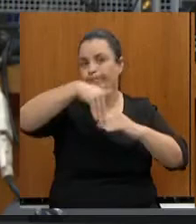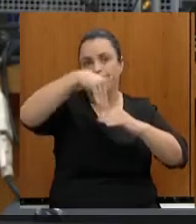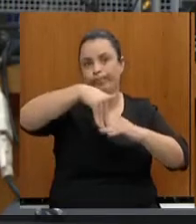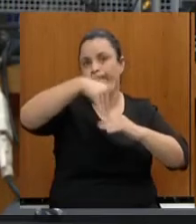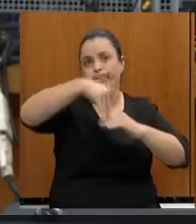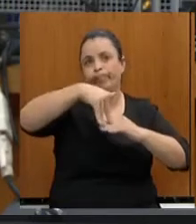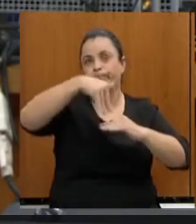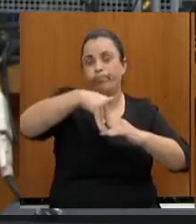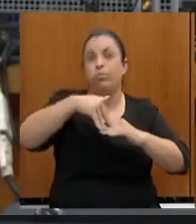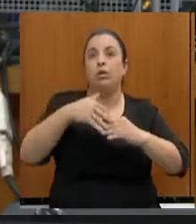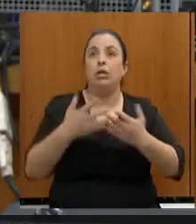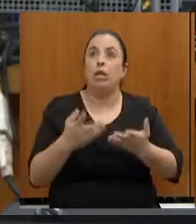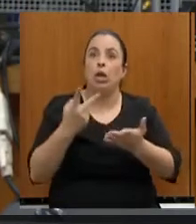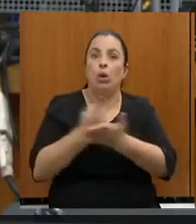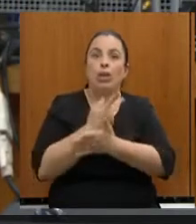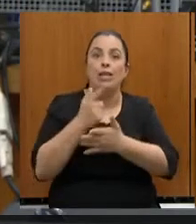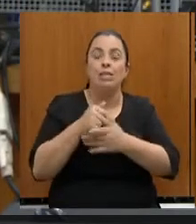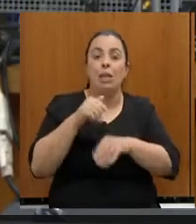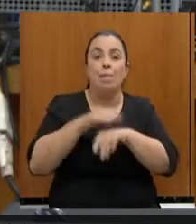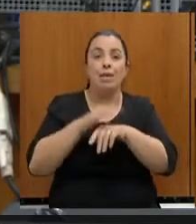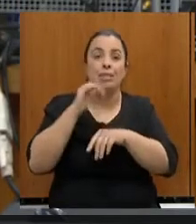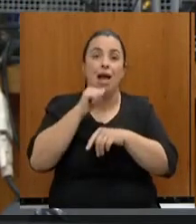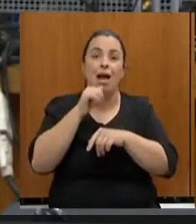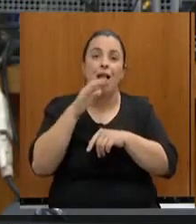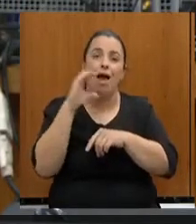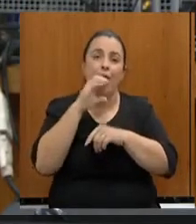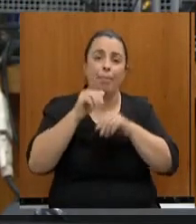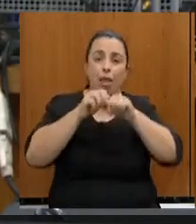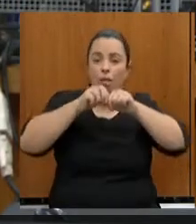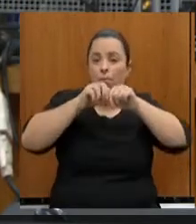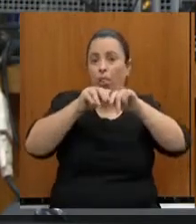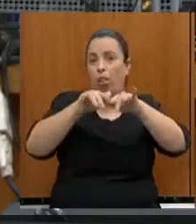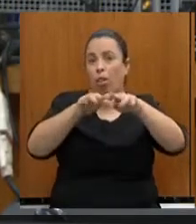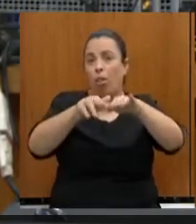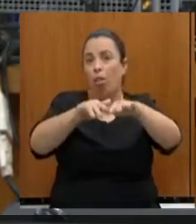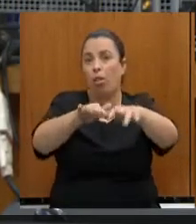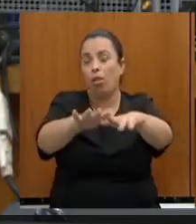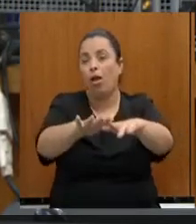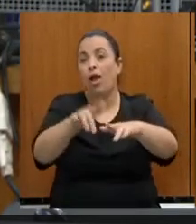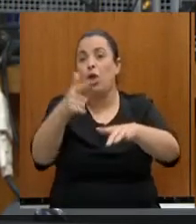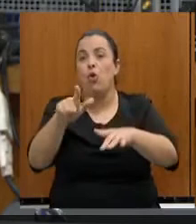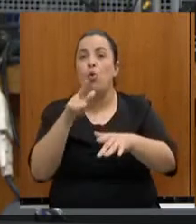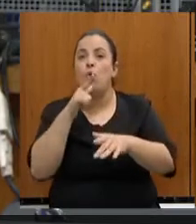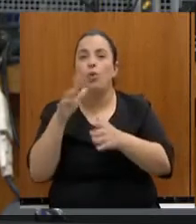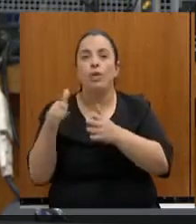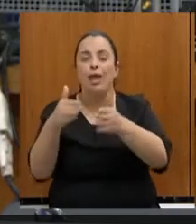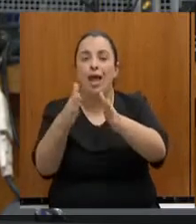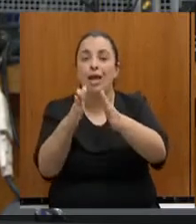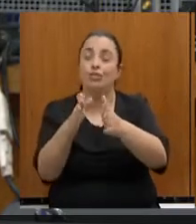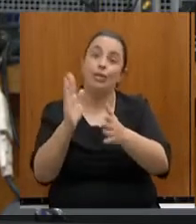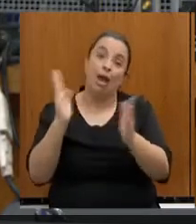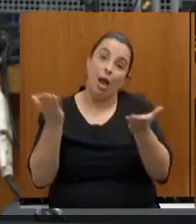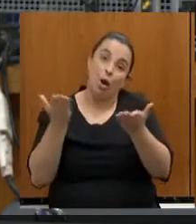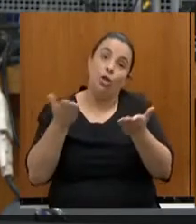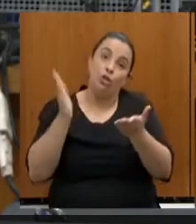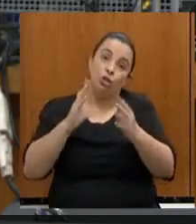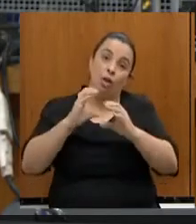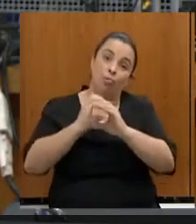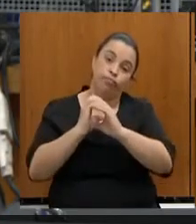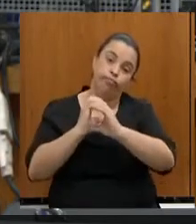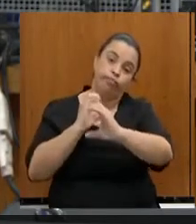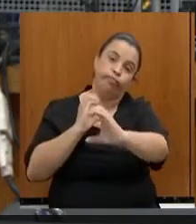ganha velocidade corre para um riacho e agora está canalizado tão que não tem as questões naturais né O